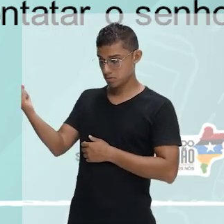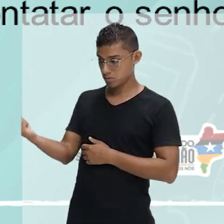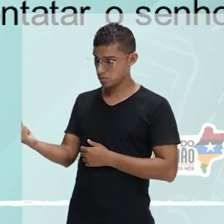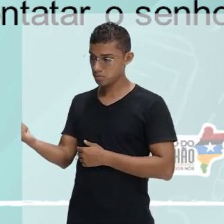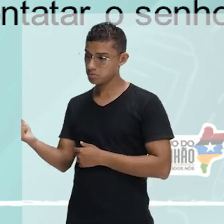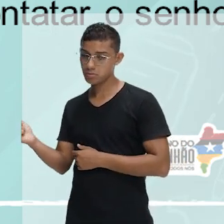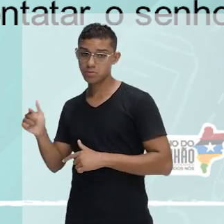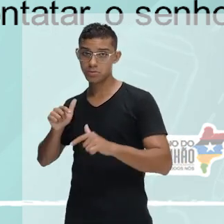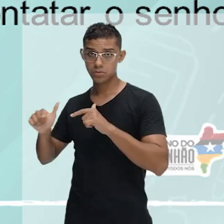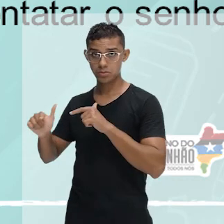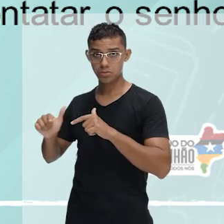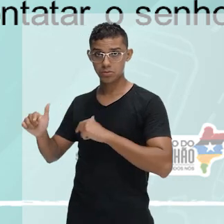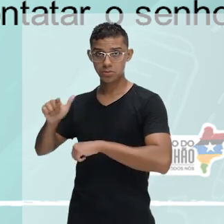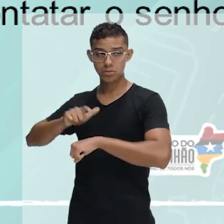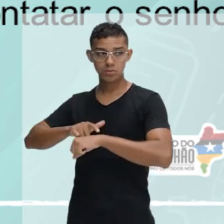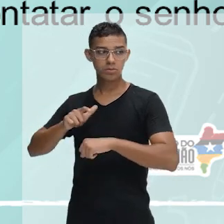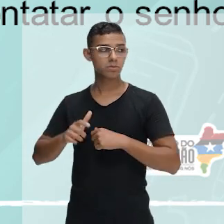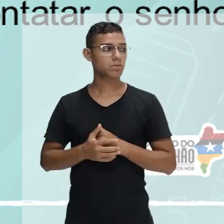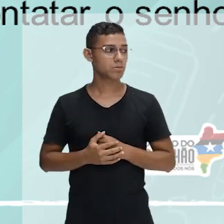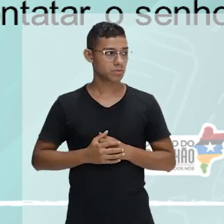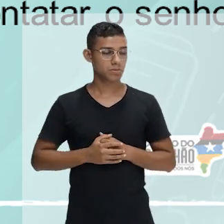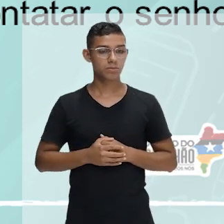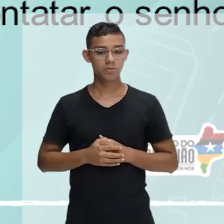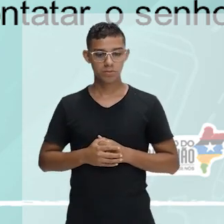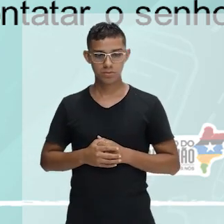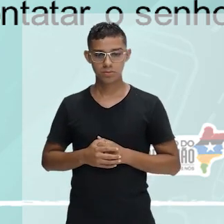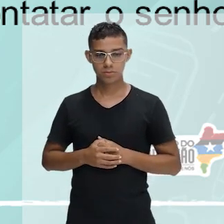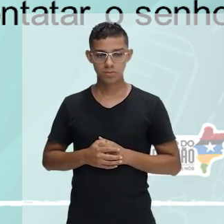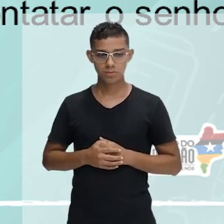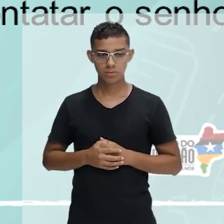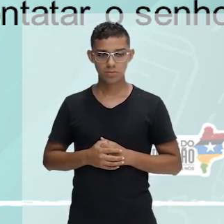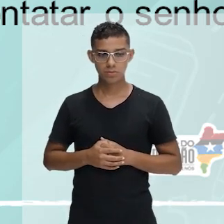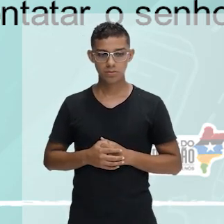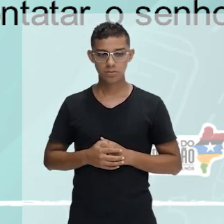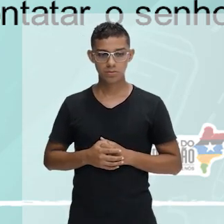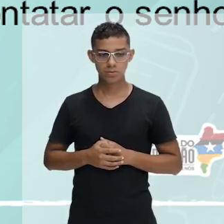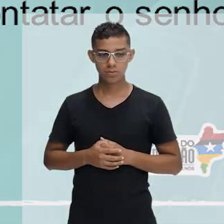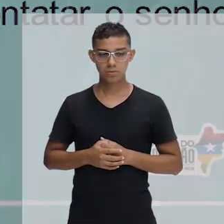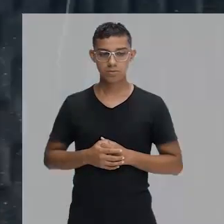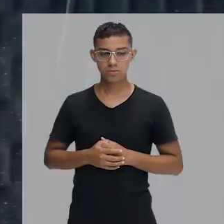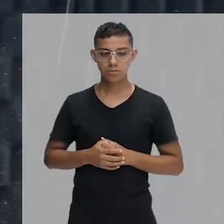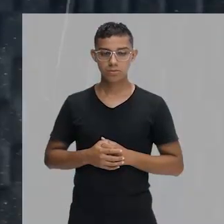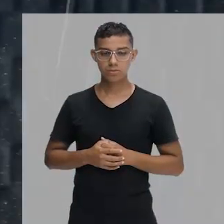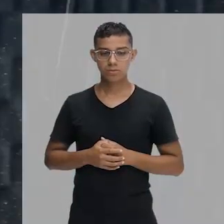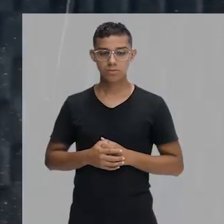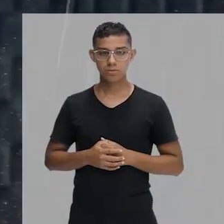aprendiz ou estagiário se ficássemos muito sobrecarregados. Então, eu estou